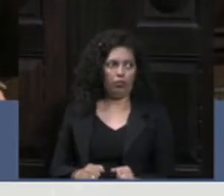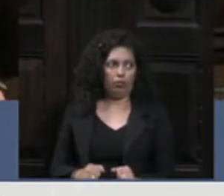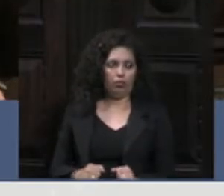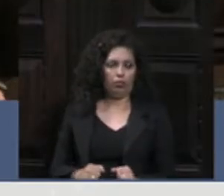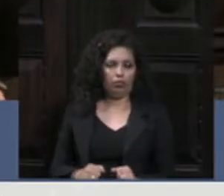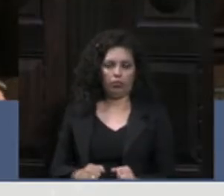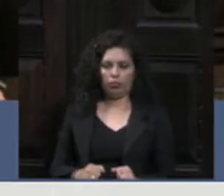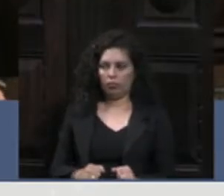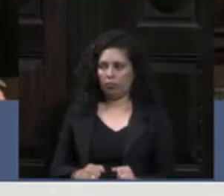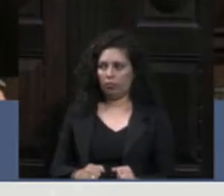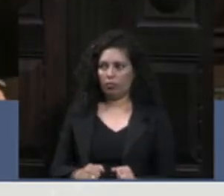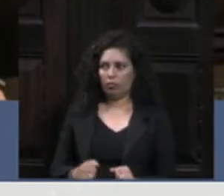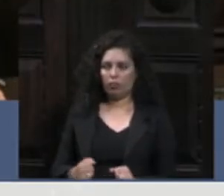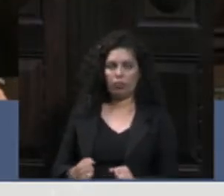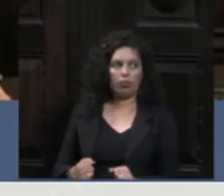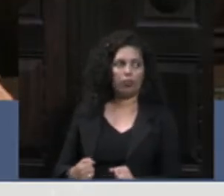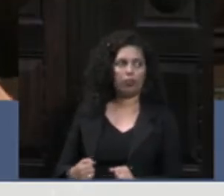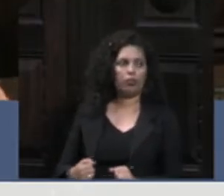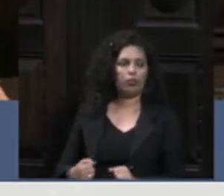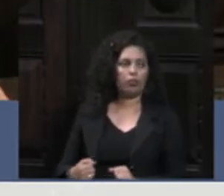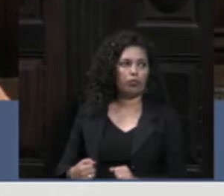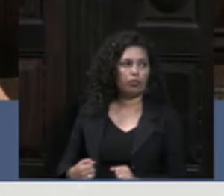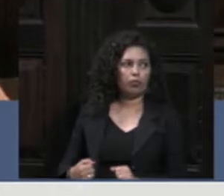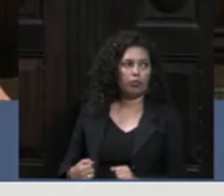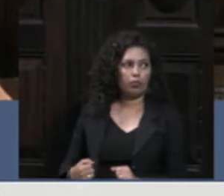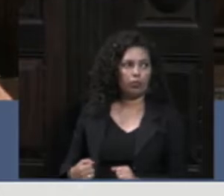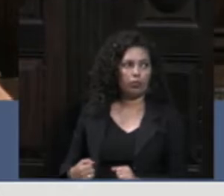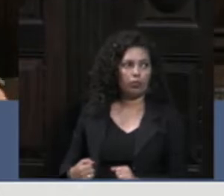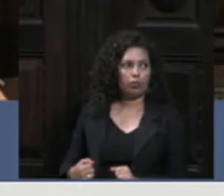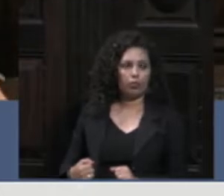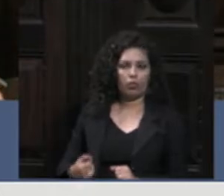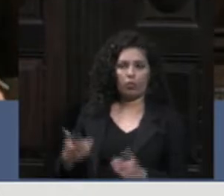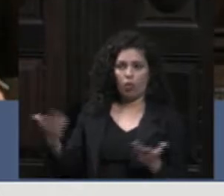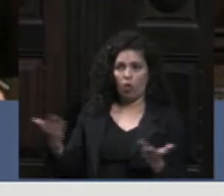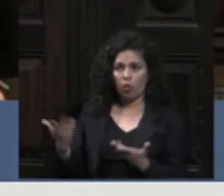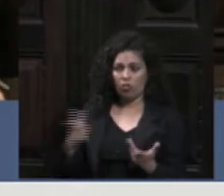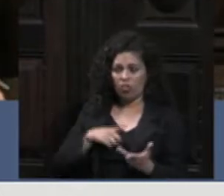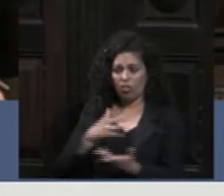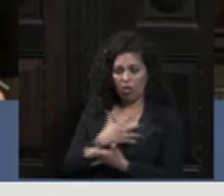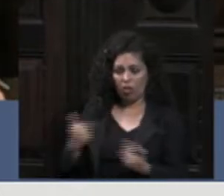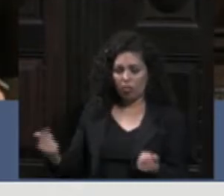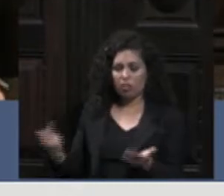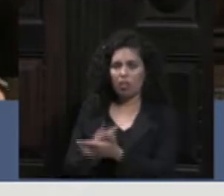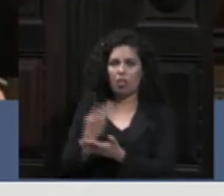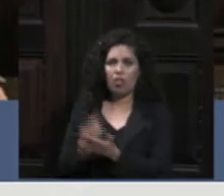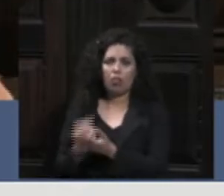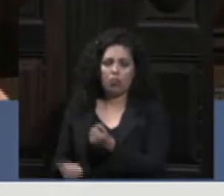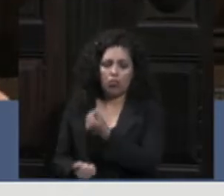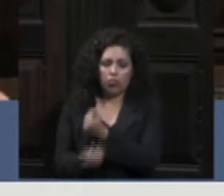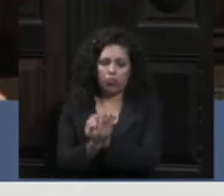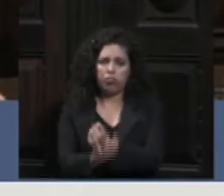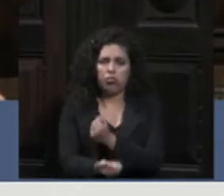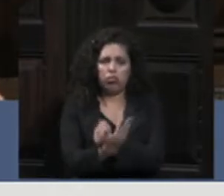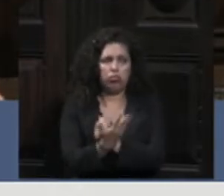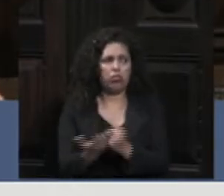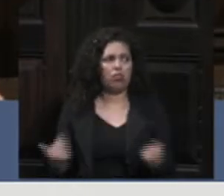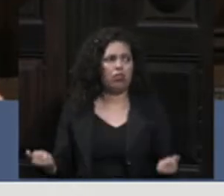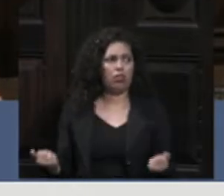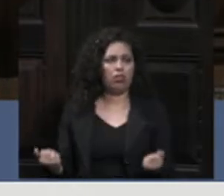metido. O atoleiro da corrupção, o atoleiro